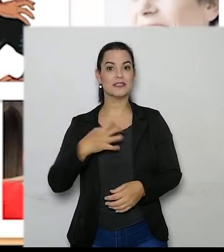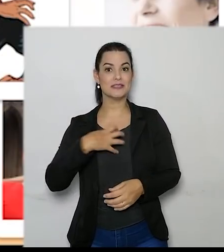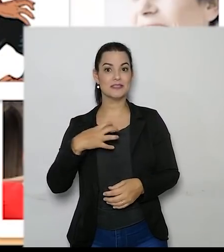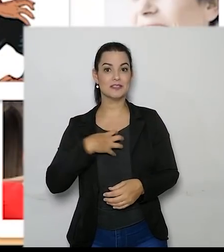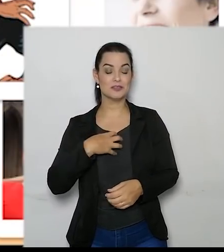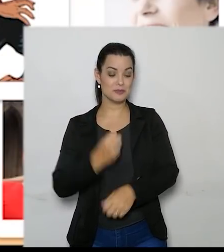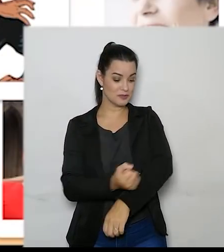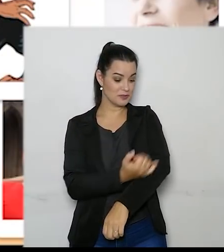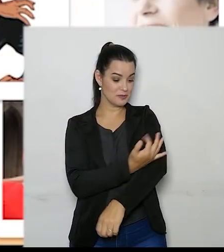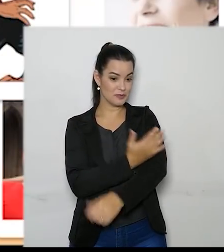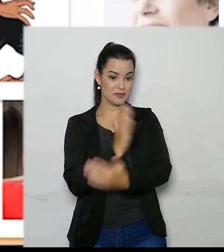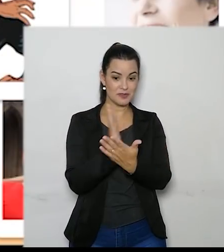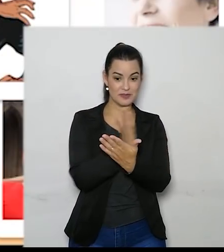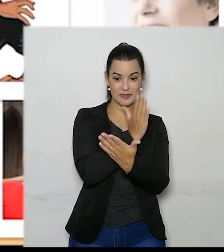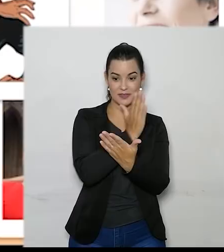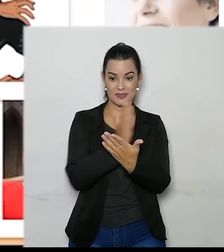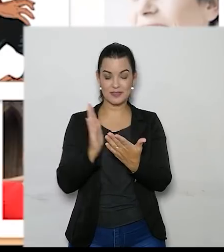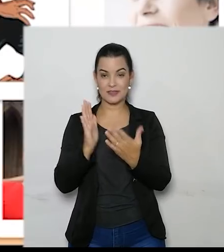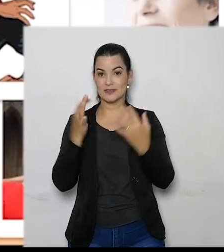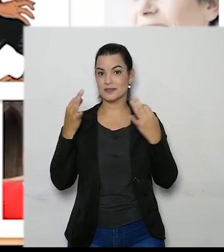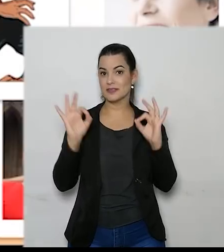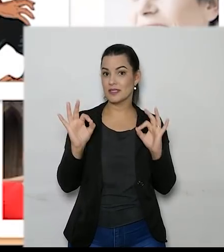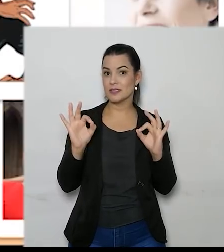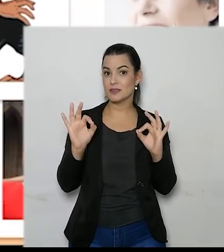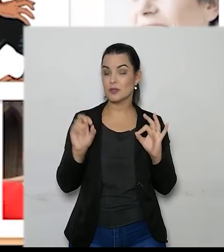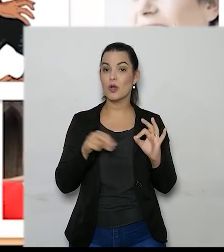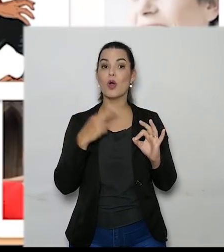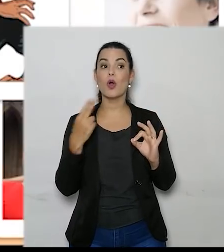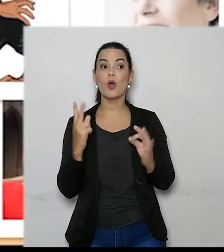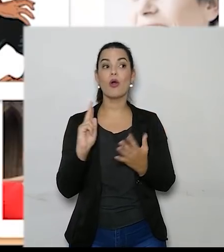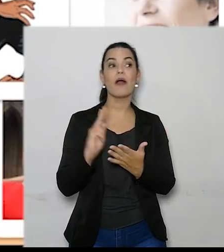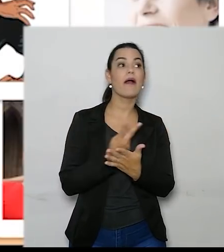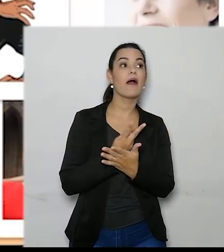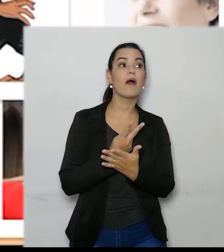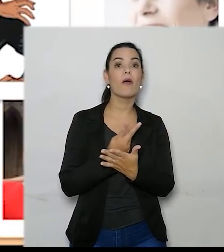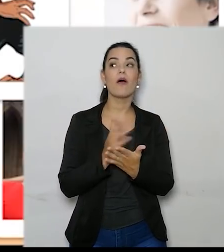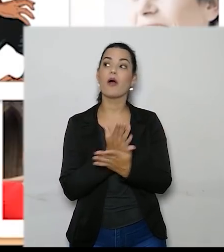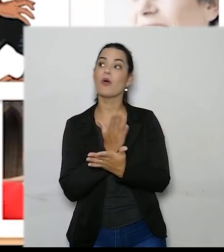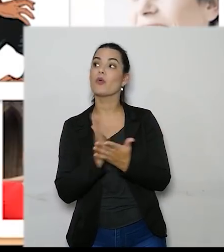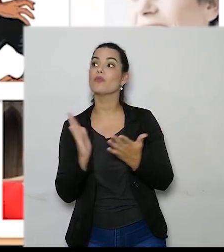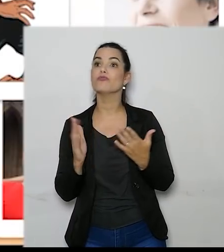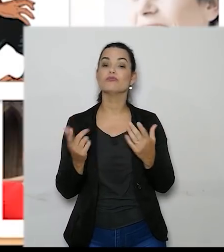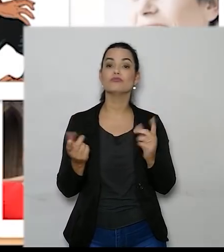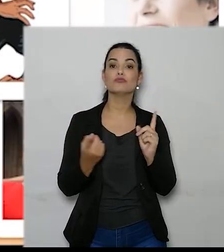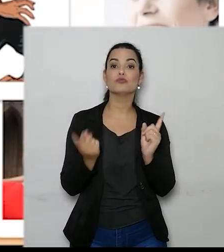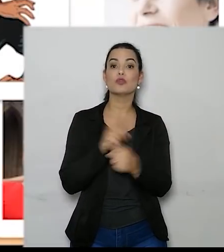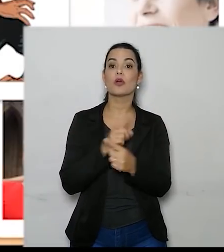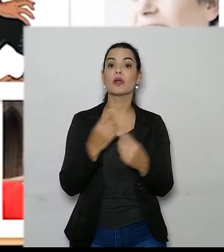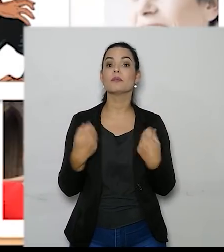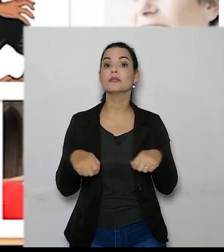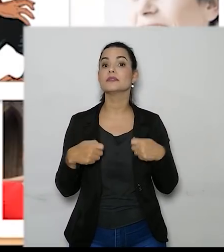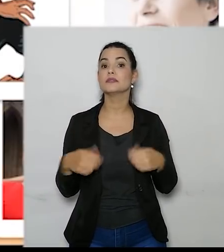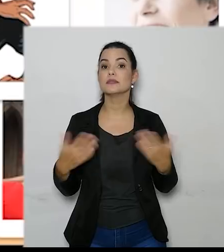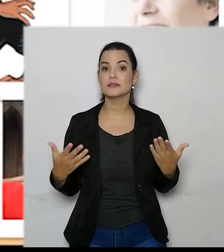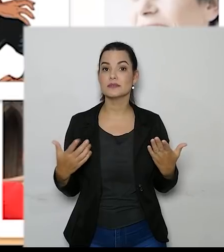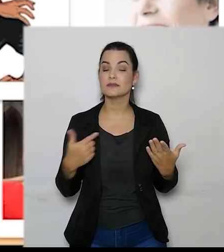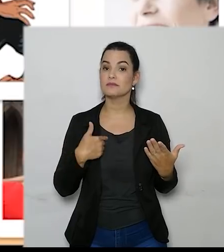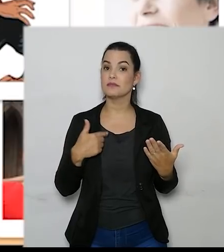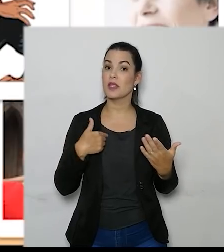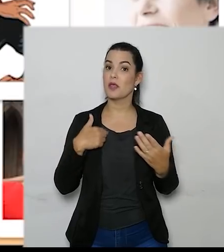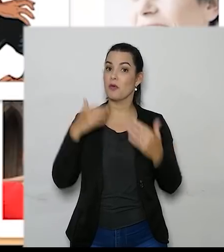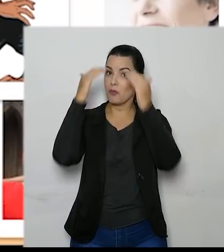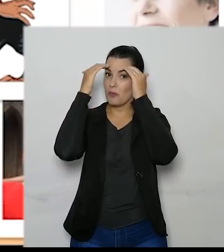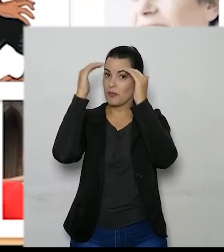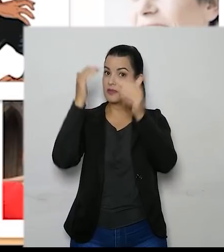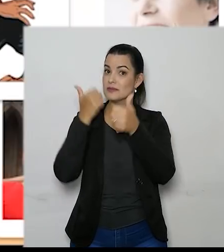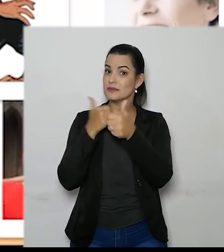emoções distribuídos nas colunas corretamente ou temos alguma coisa aí para trocar de lugar? Eu fui seguindo